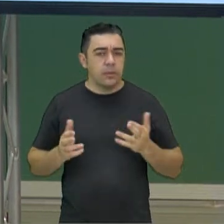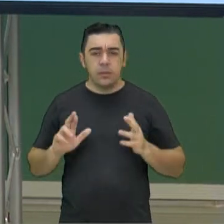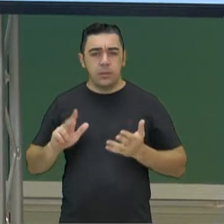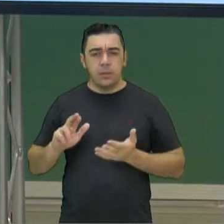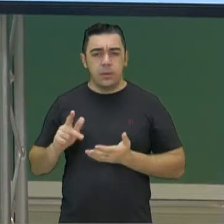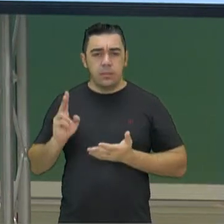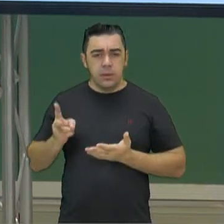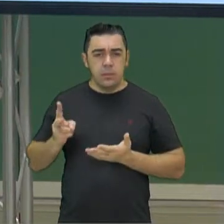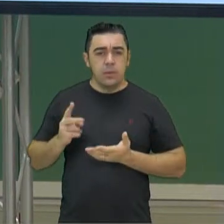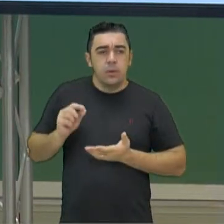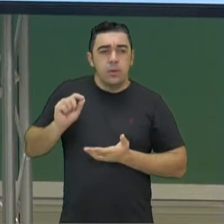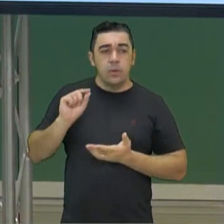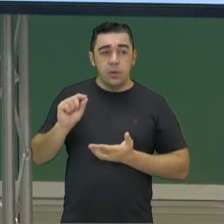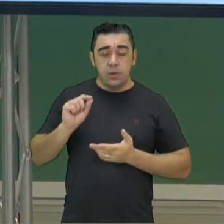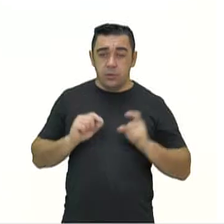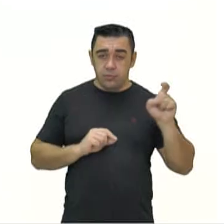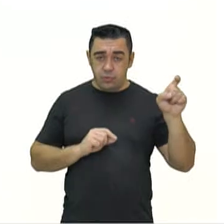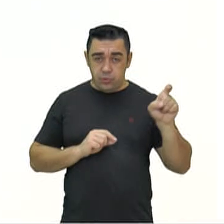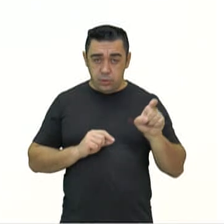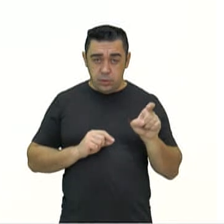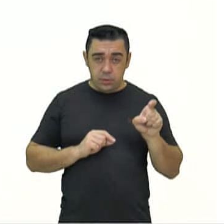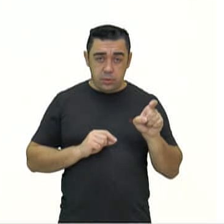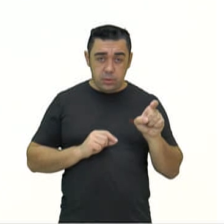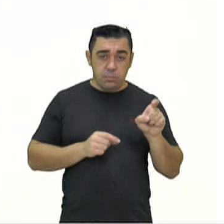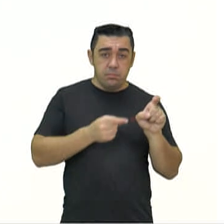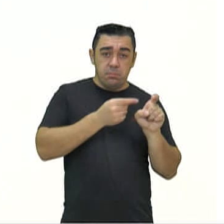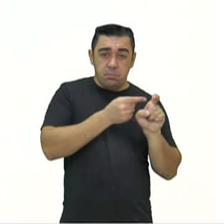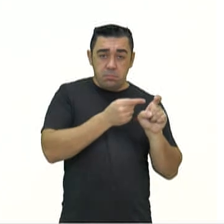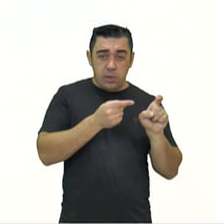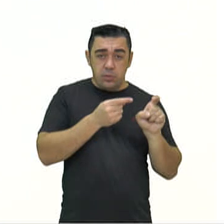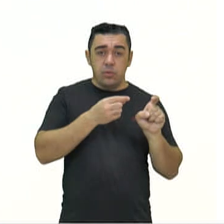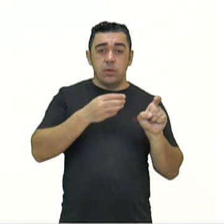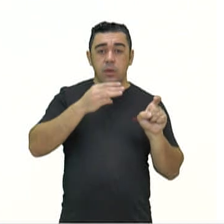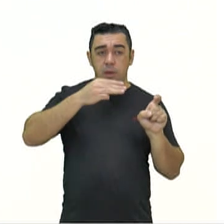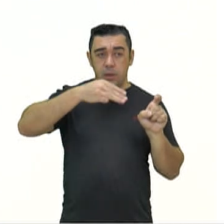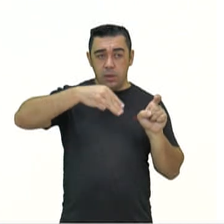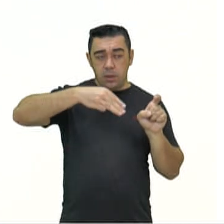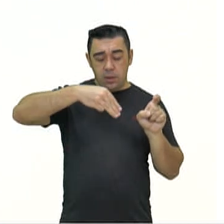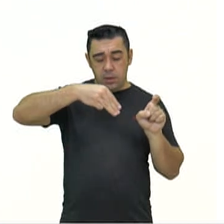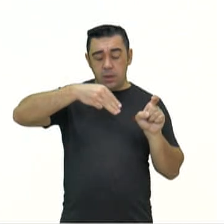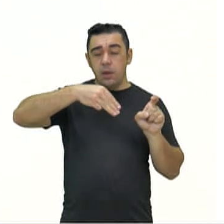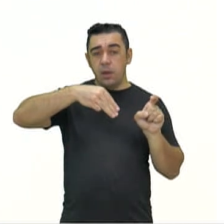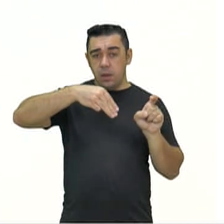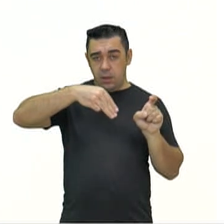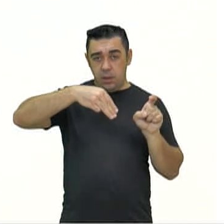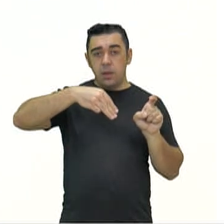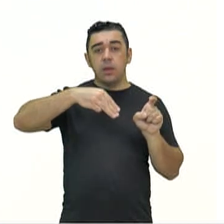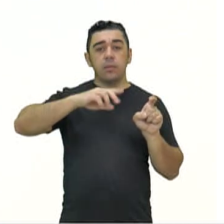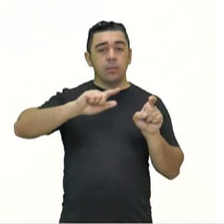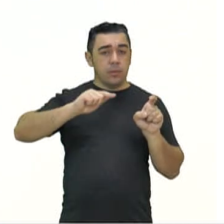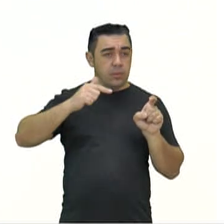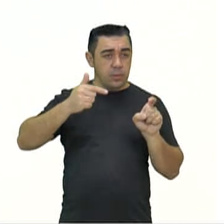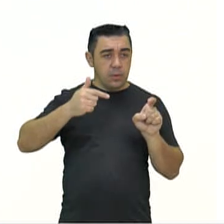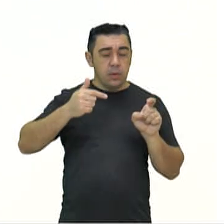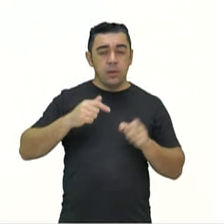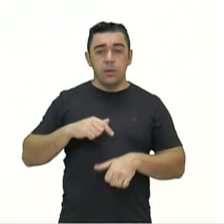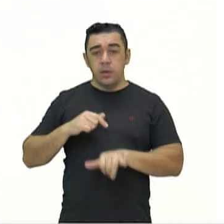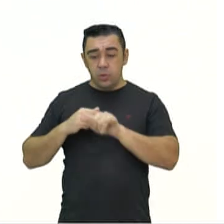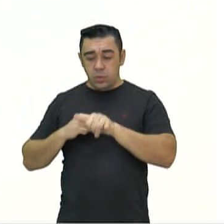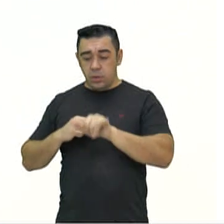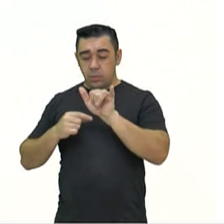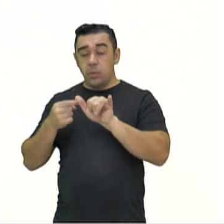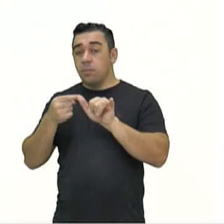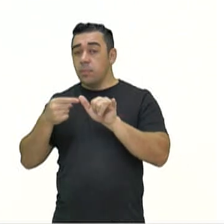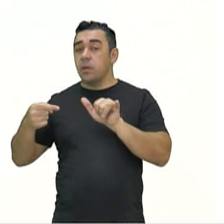iguais? No x, nós temos que tirar o x do centro. E no y, tirar